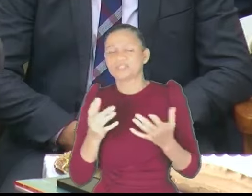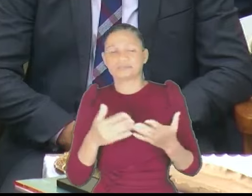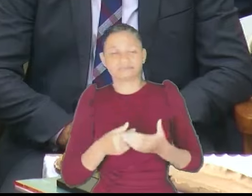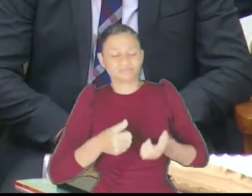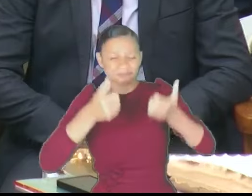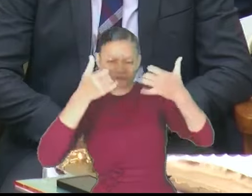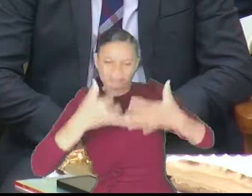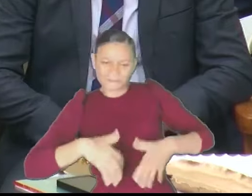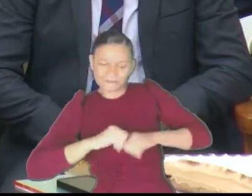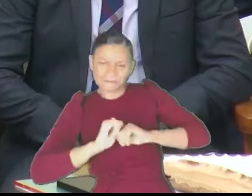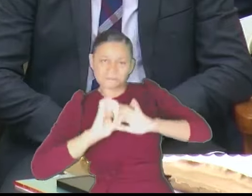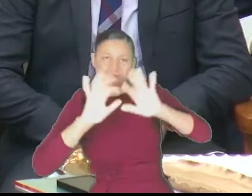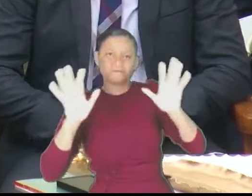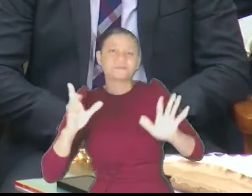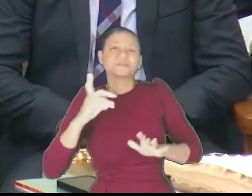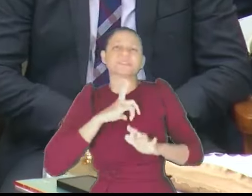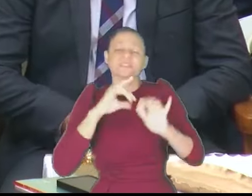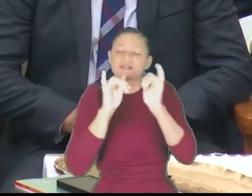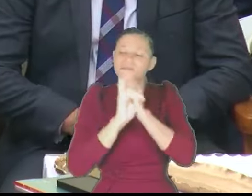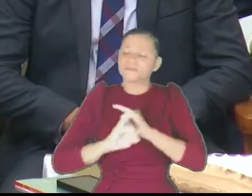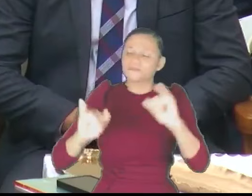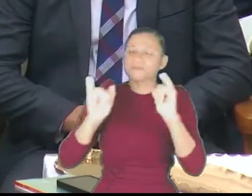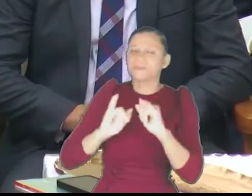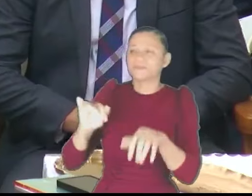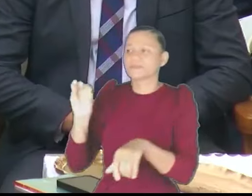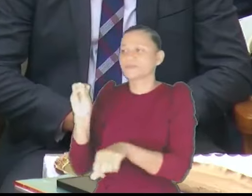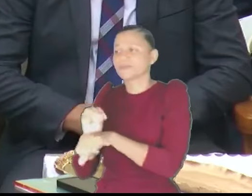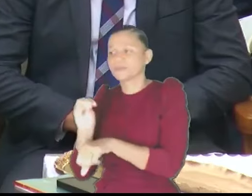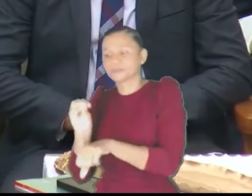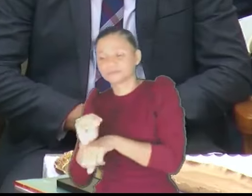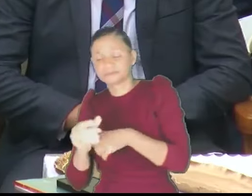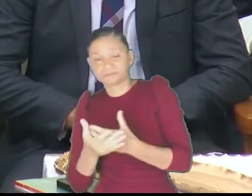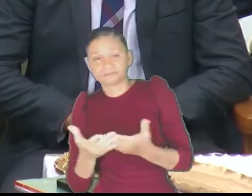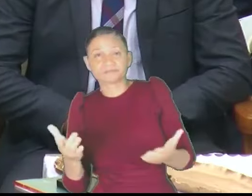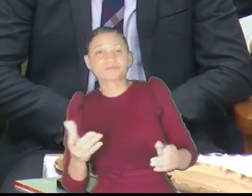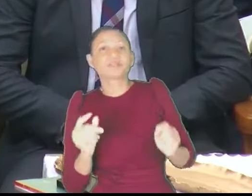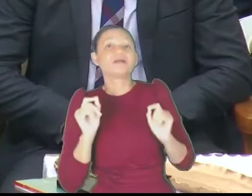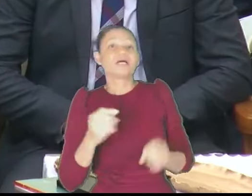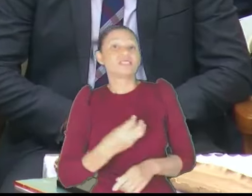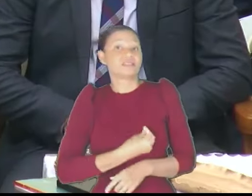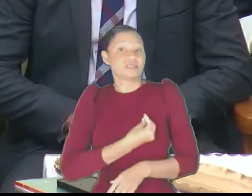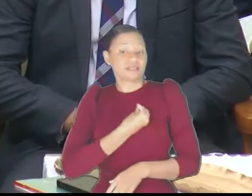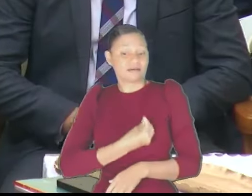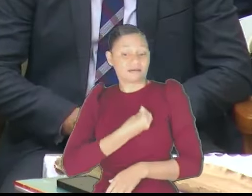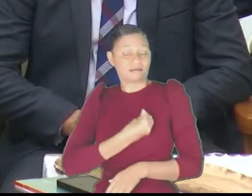aberta que houve uma declaração sobre provisão foi na vida de Abraão.